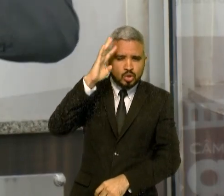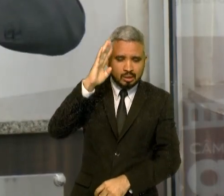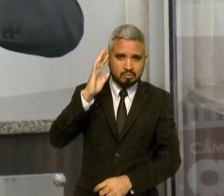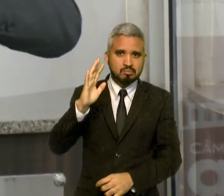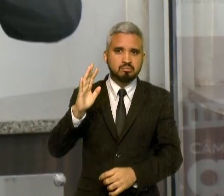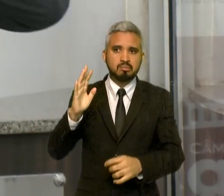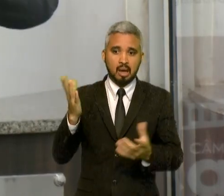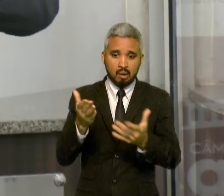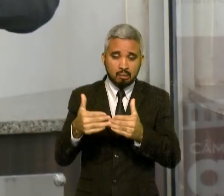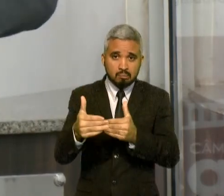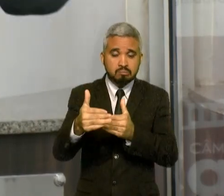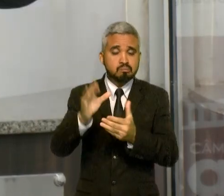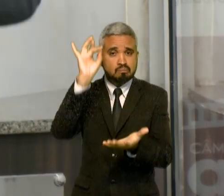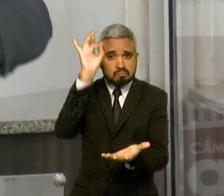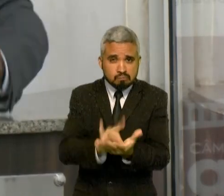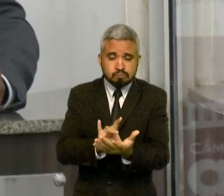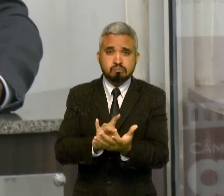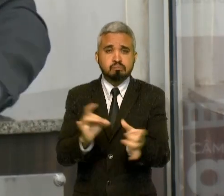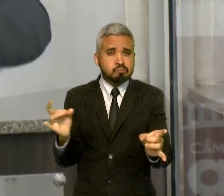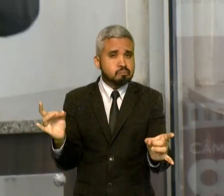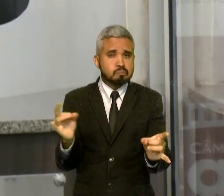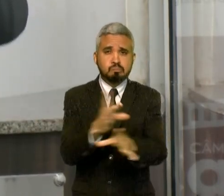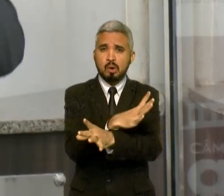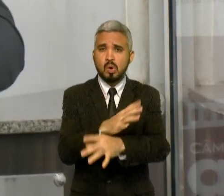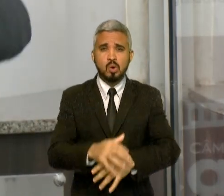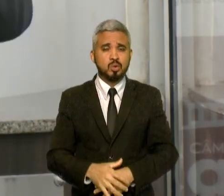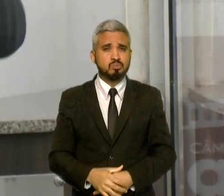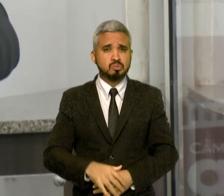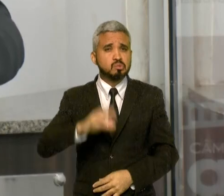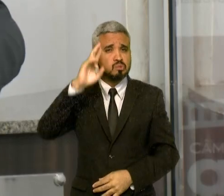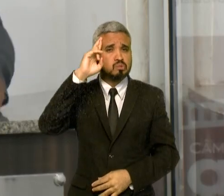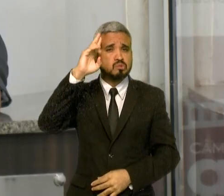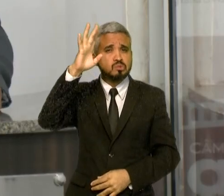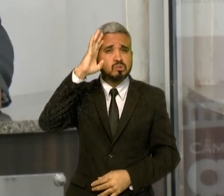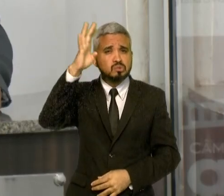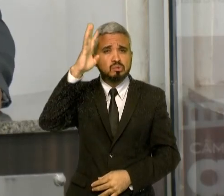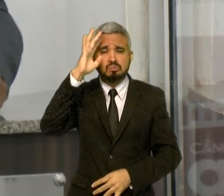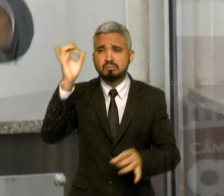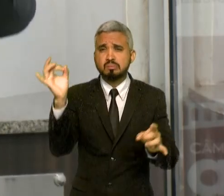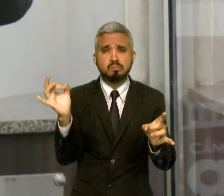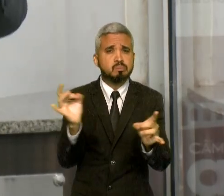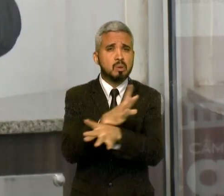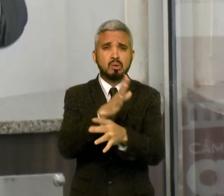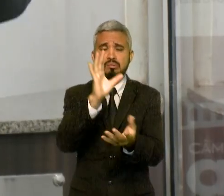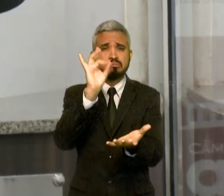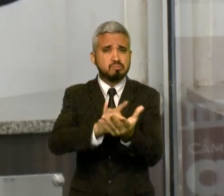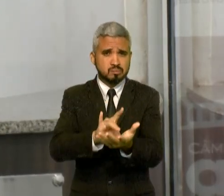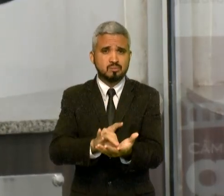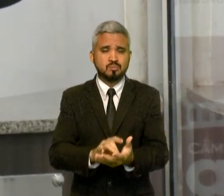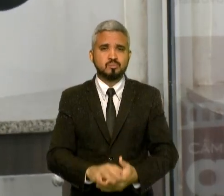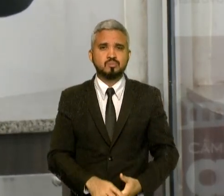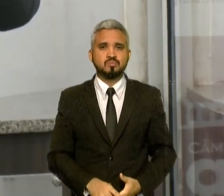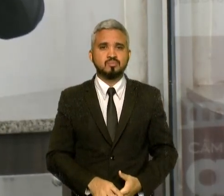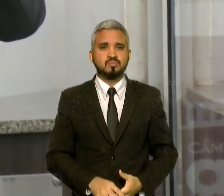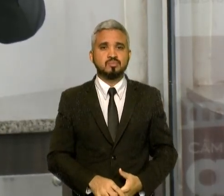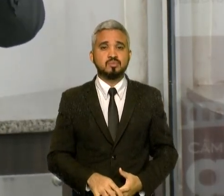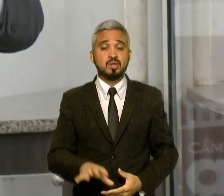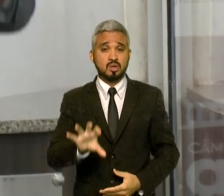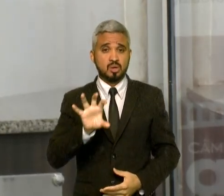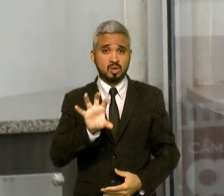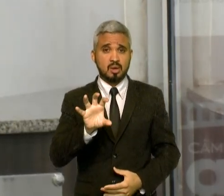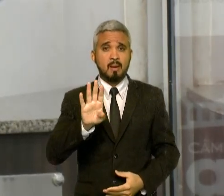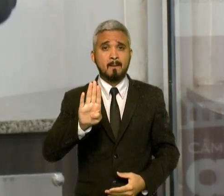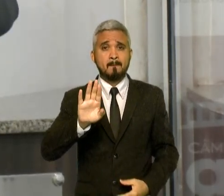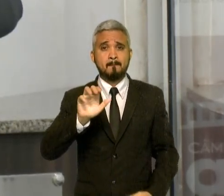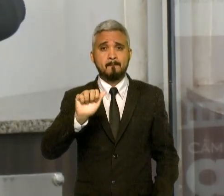o trabalho completo, um sonho realizado para toda a região da Baixada. A região da Baixada é uma das regiões mais pobres do Maranhão,